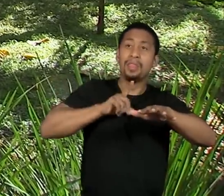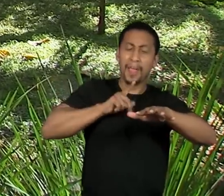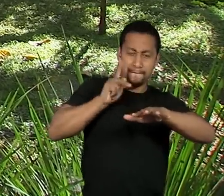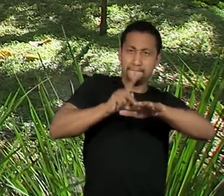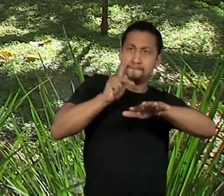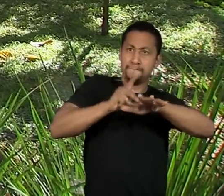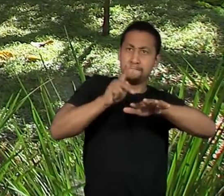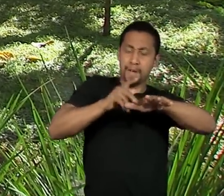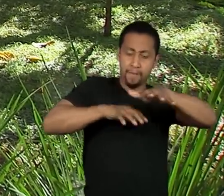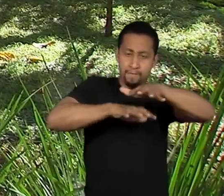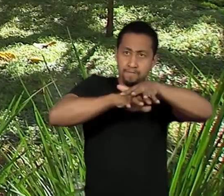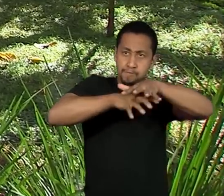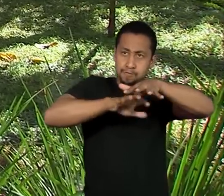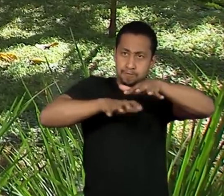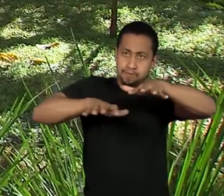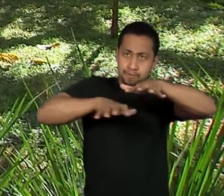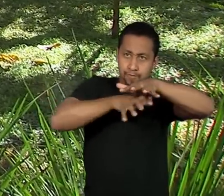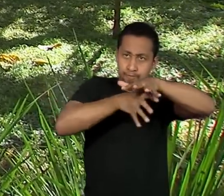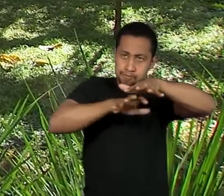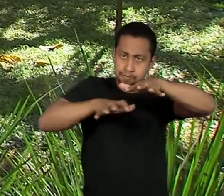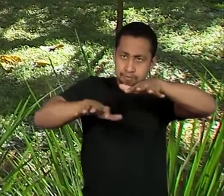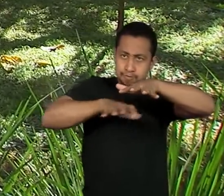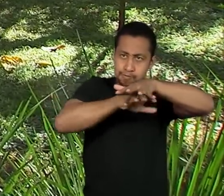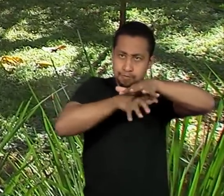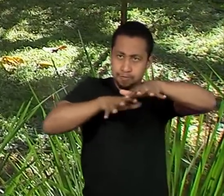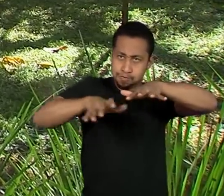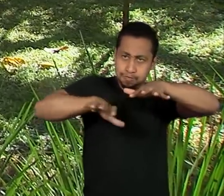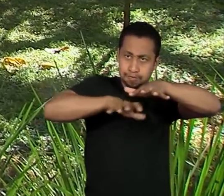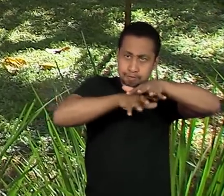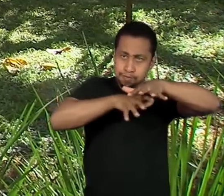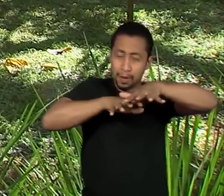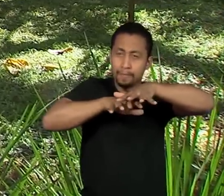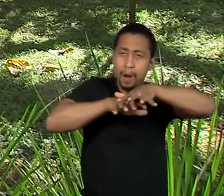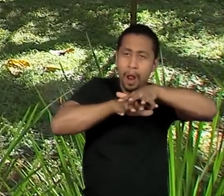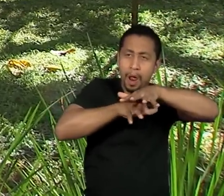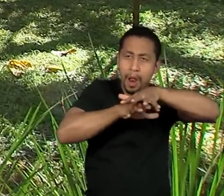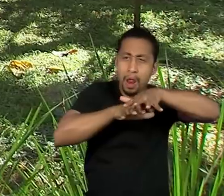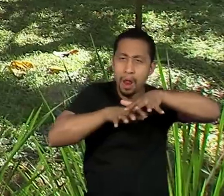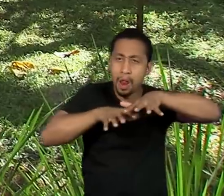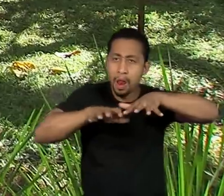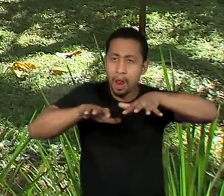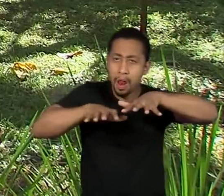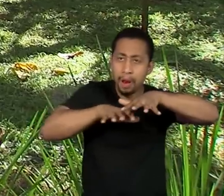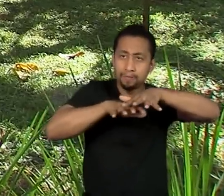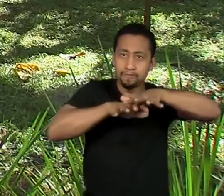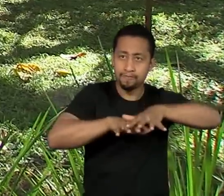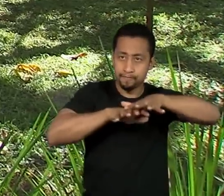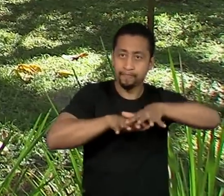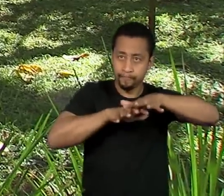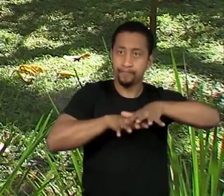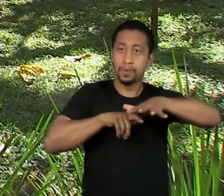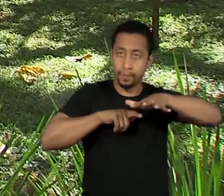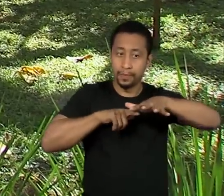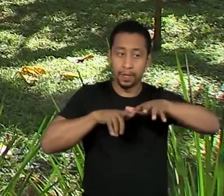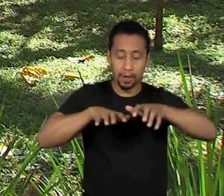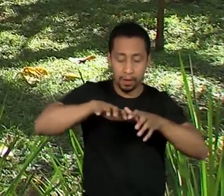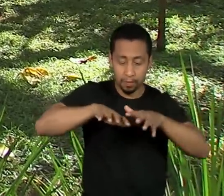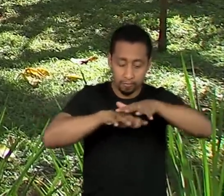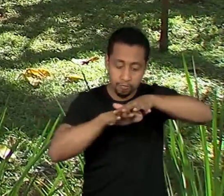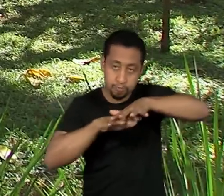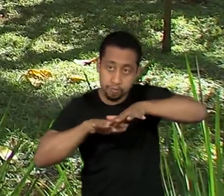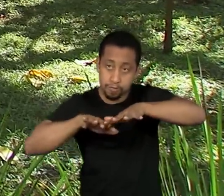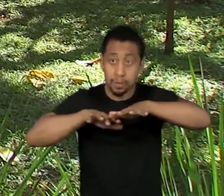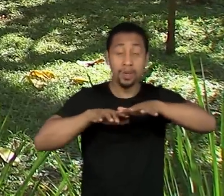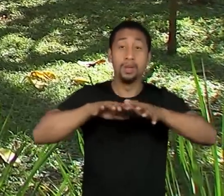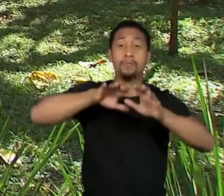se movimentam lenta e continuamente. São as placas tectônicas. Existem várias no planeta. Na